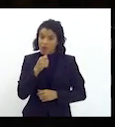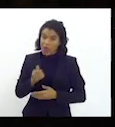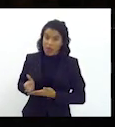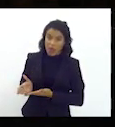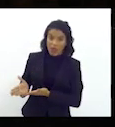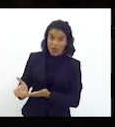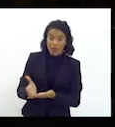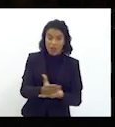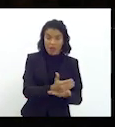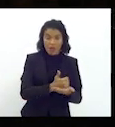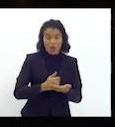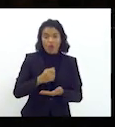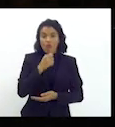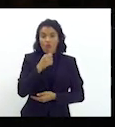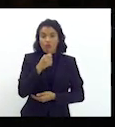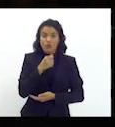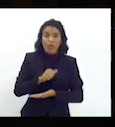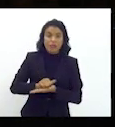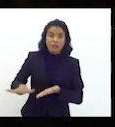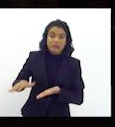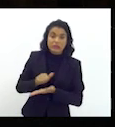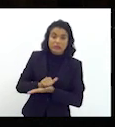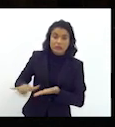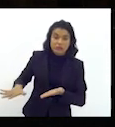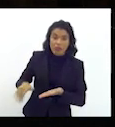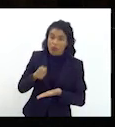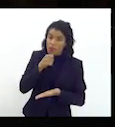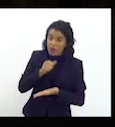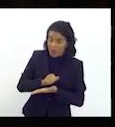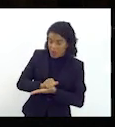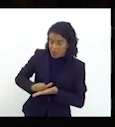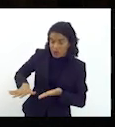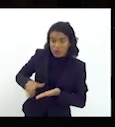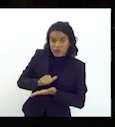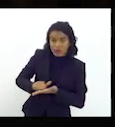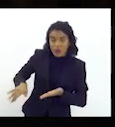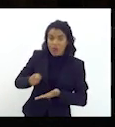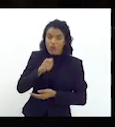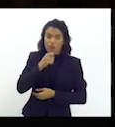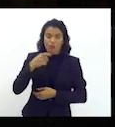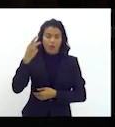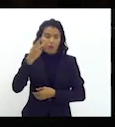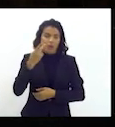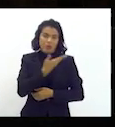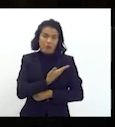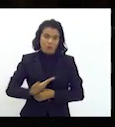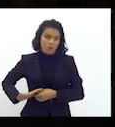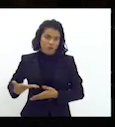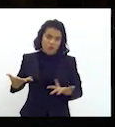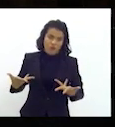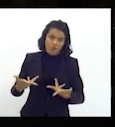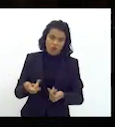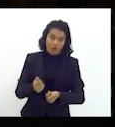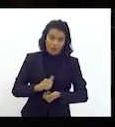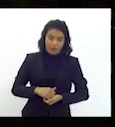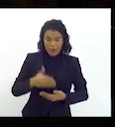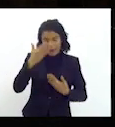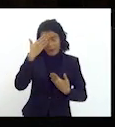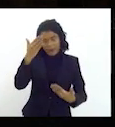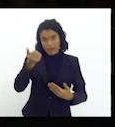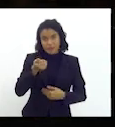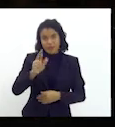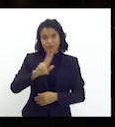não tem despesa e sem despesa não tem política pública de qualidade Muito